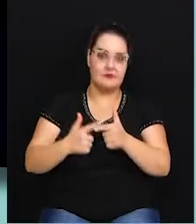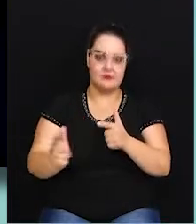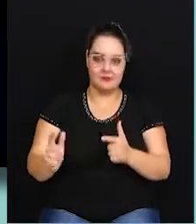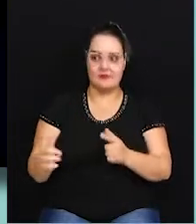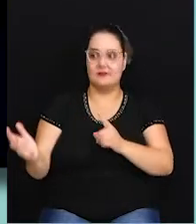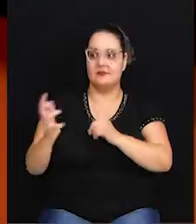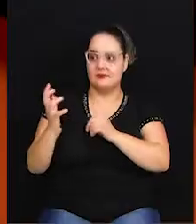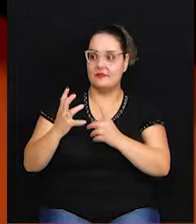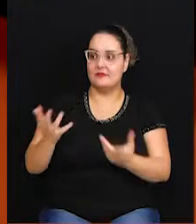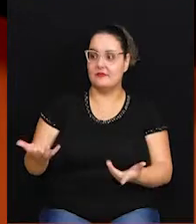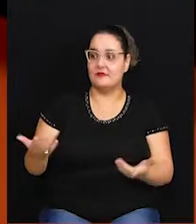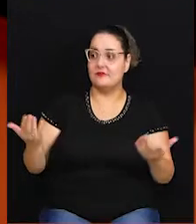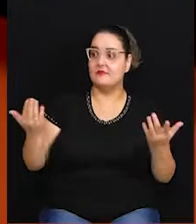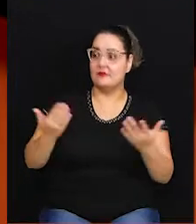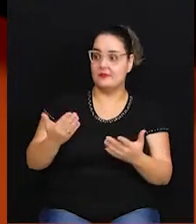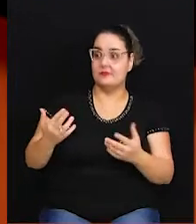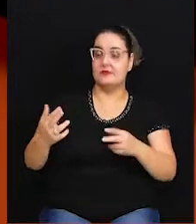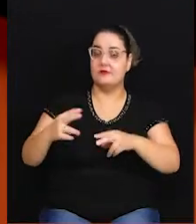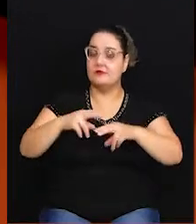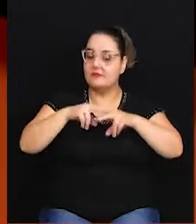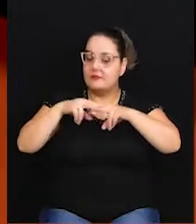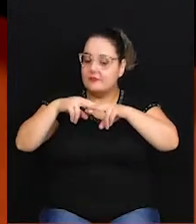nos acometem. Agora a gente vai